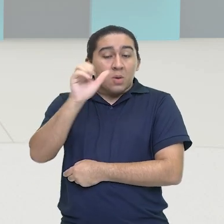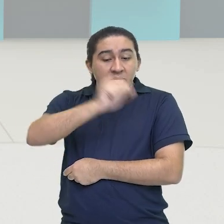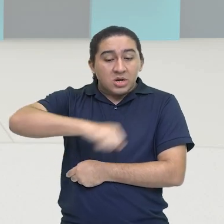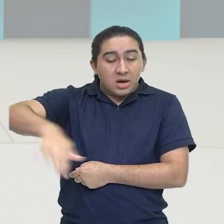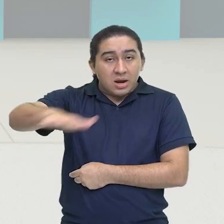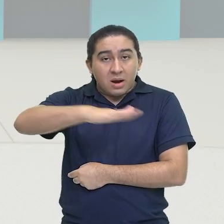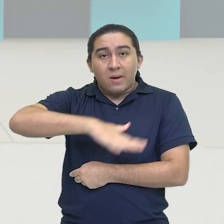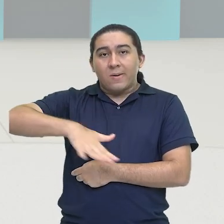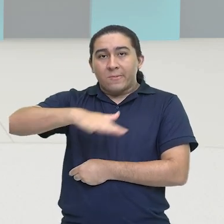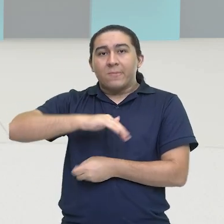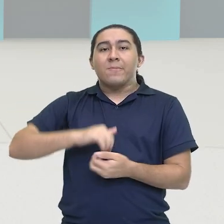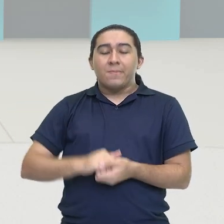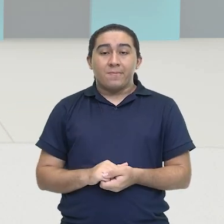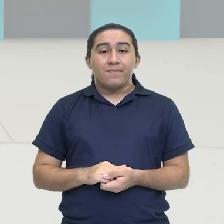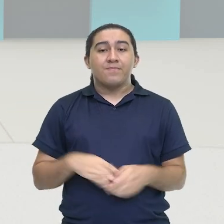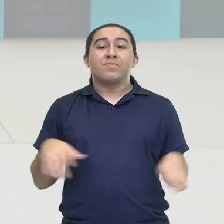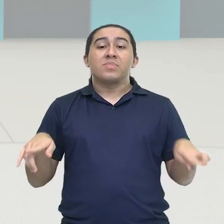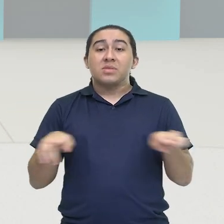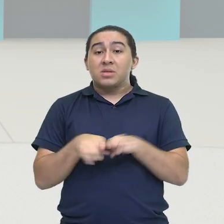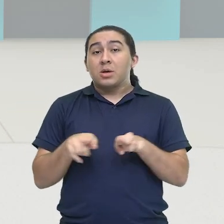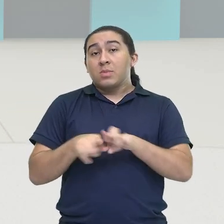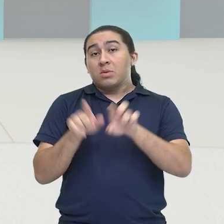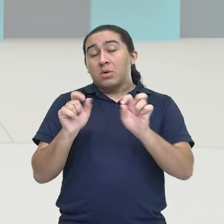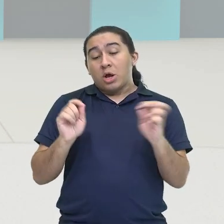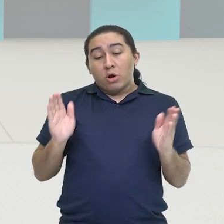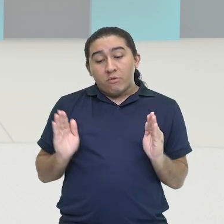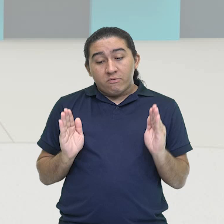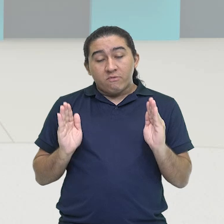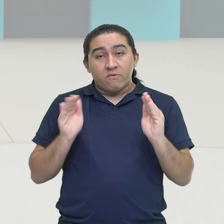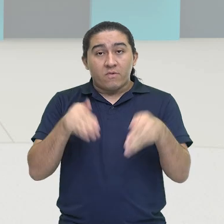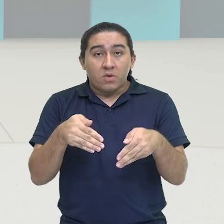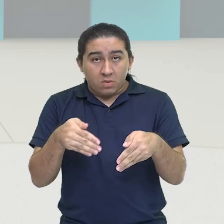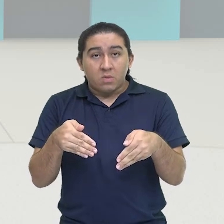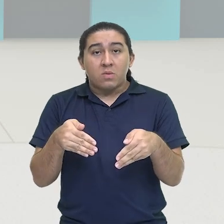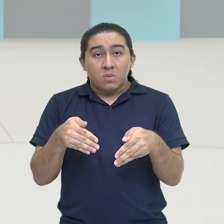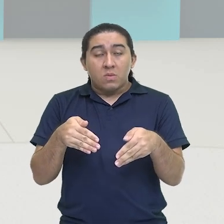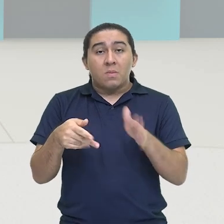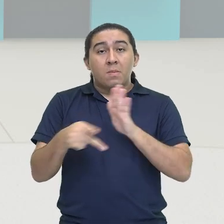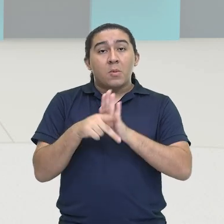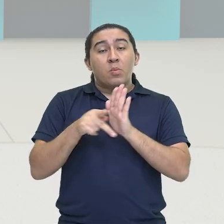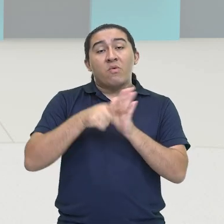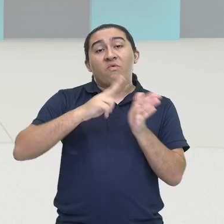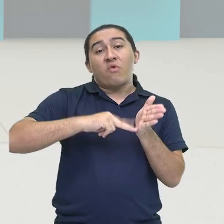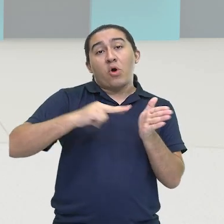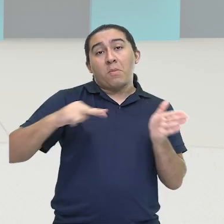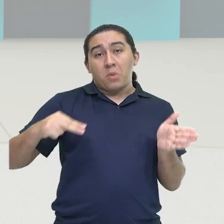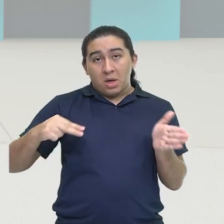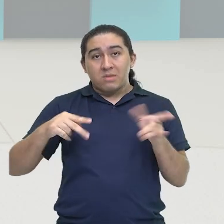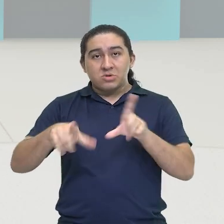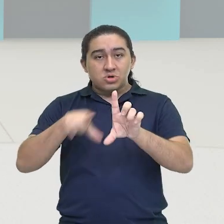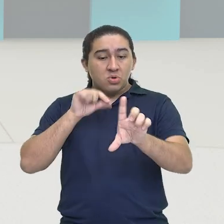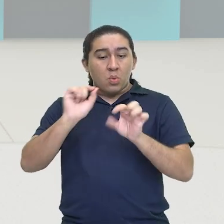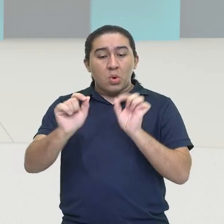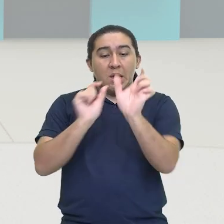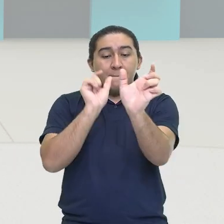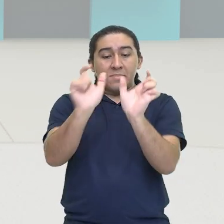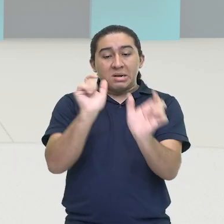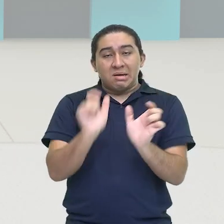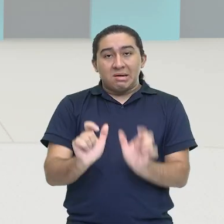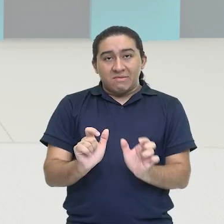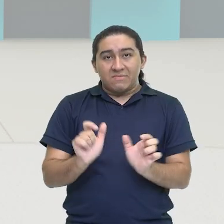Precisão vocabular, né, que não deixa de ser escolhas do vocabulário, aquele vocabulário que não